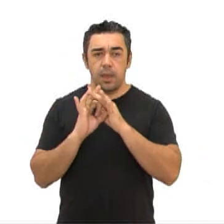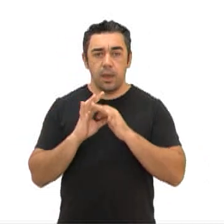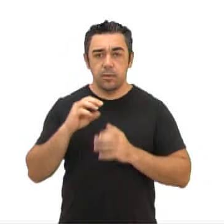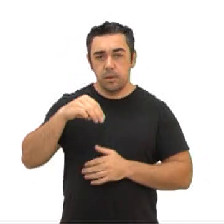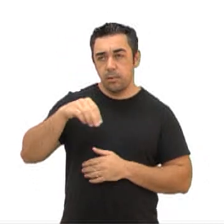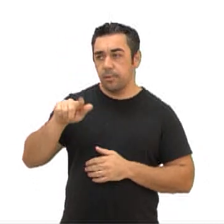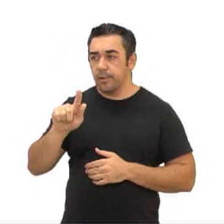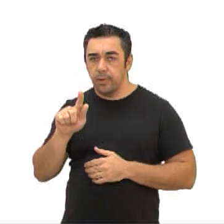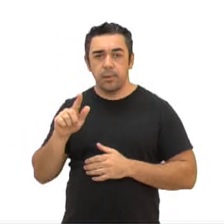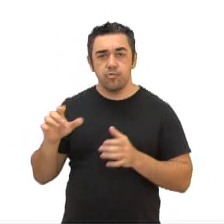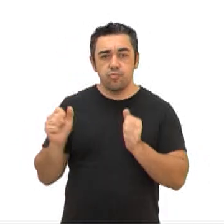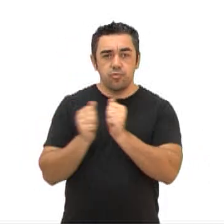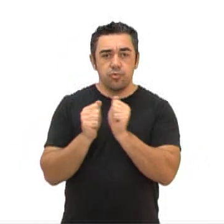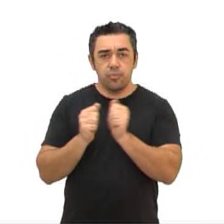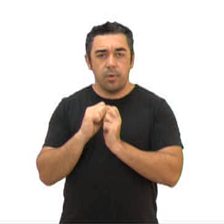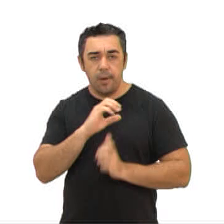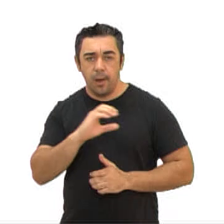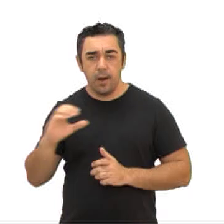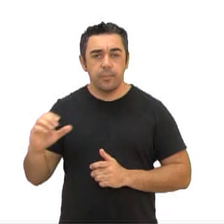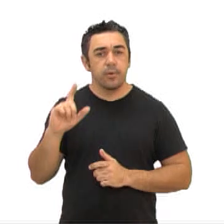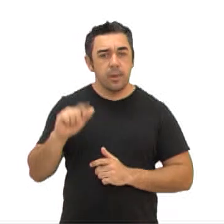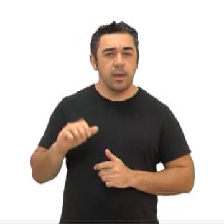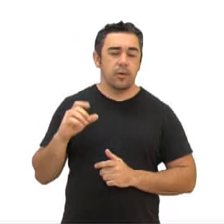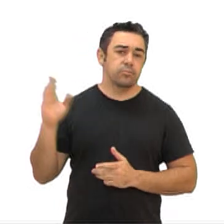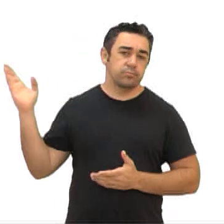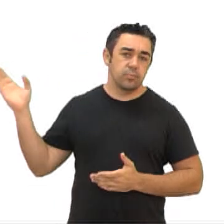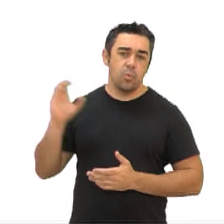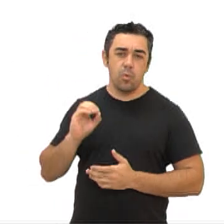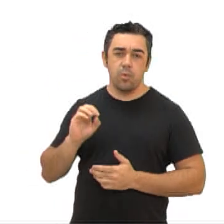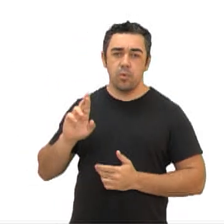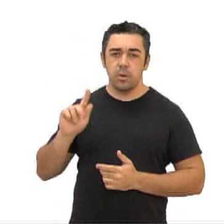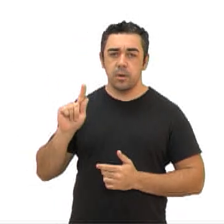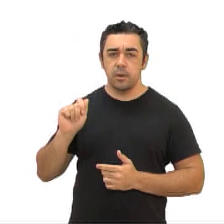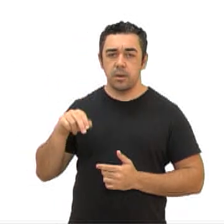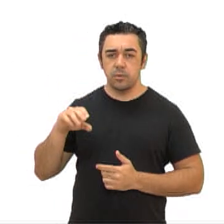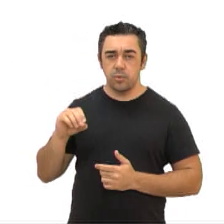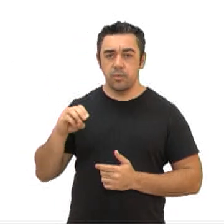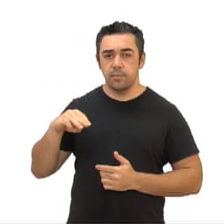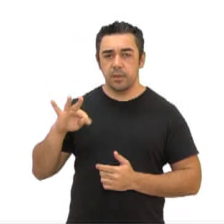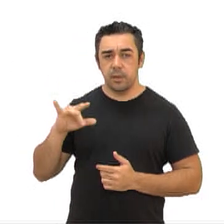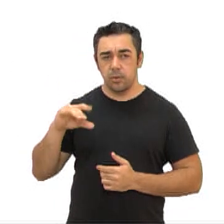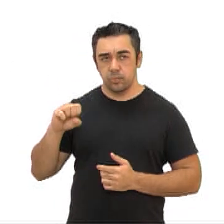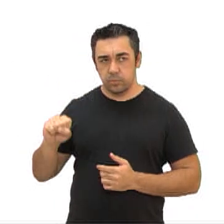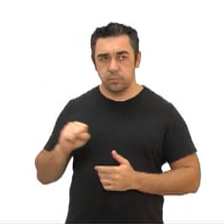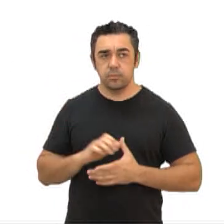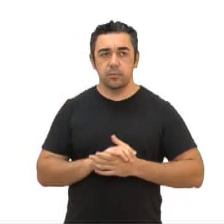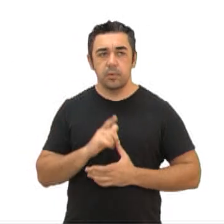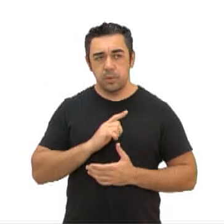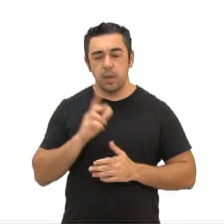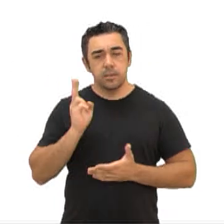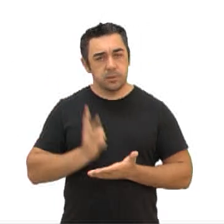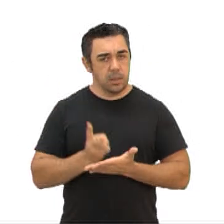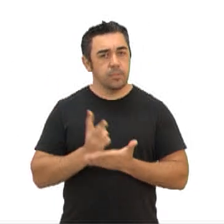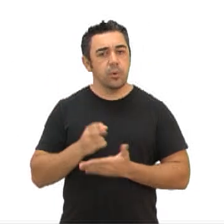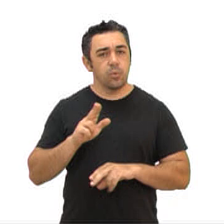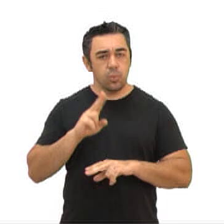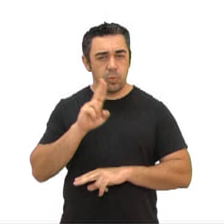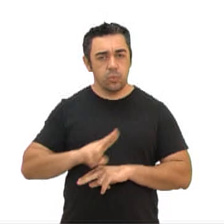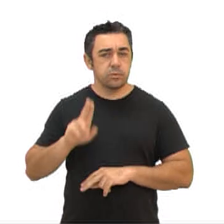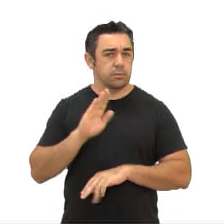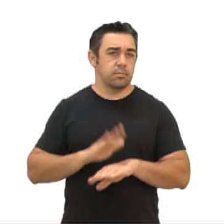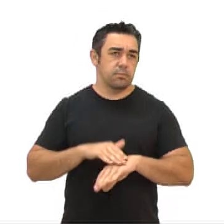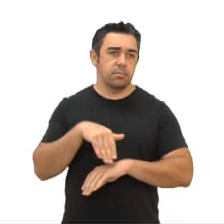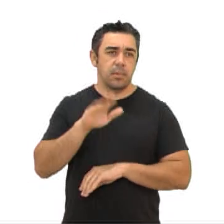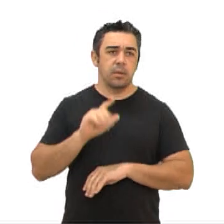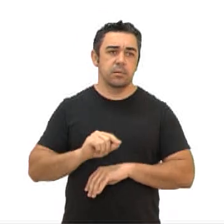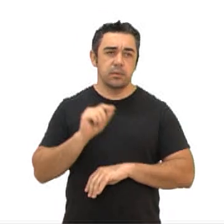um composto orgânico, são organometálicos. Normalmente, nós temos o magnésio, que aí nós